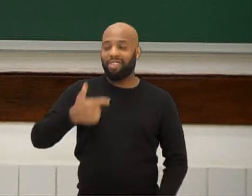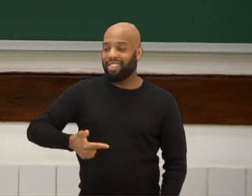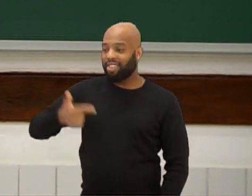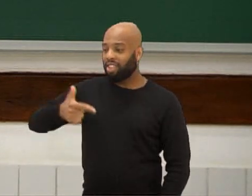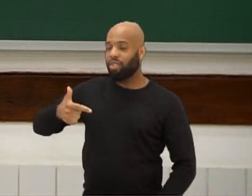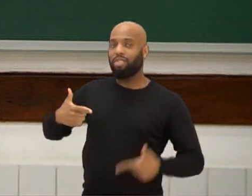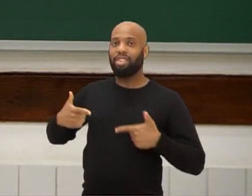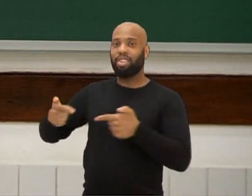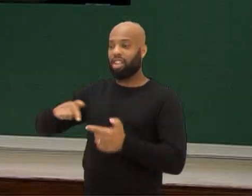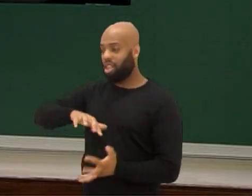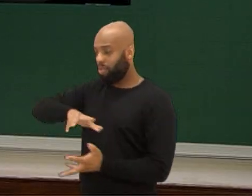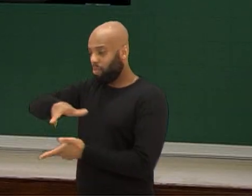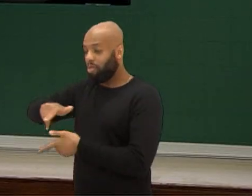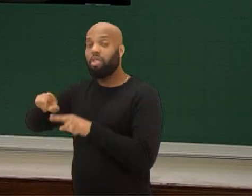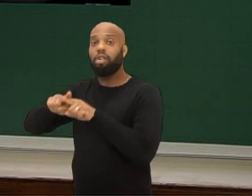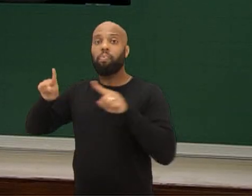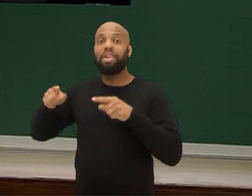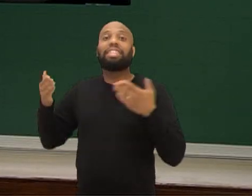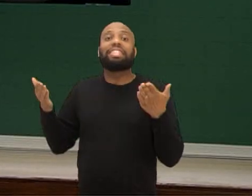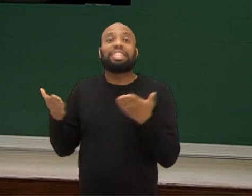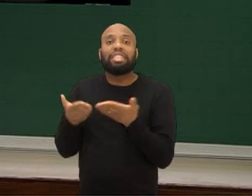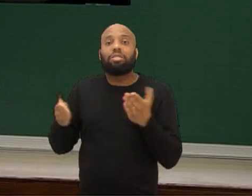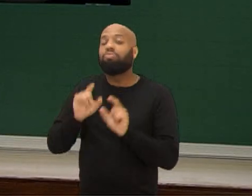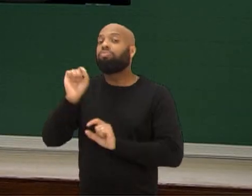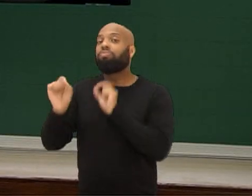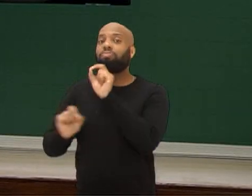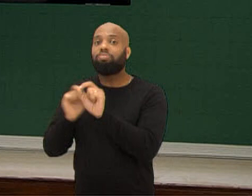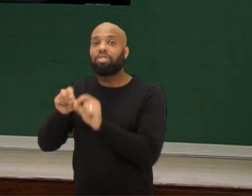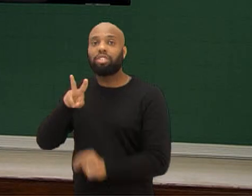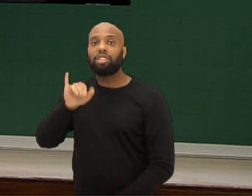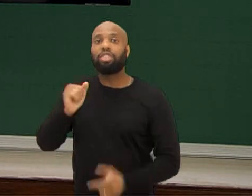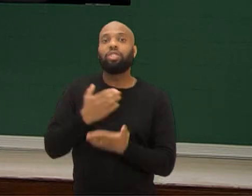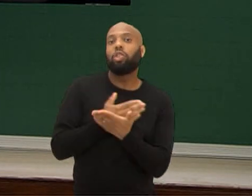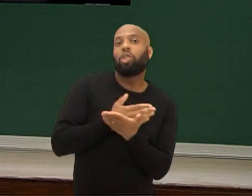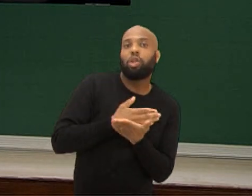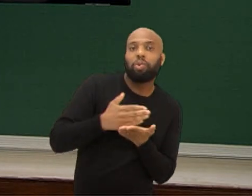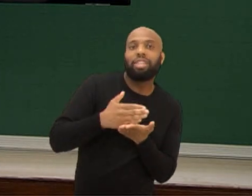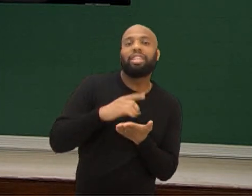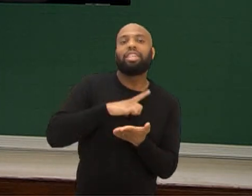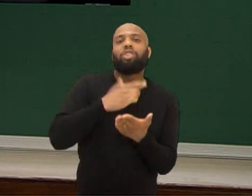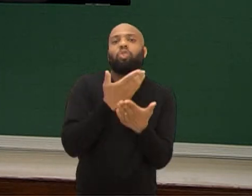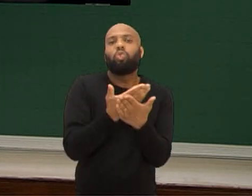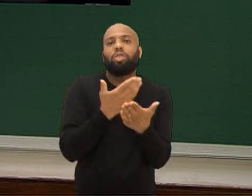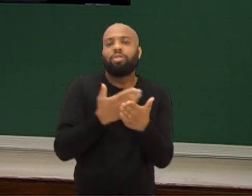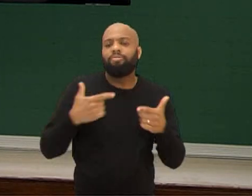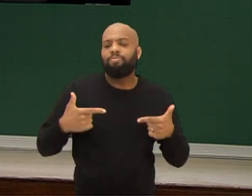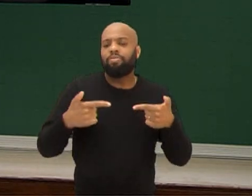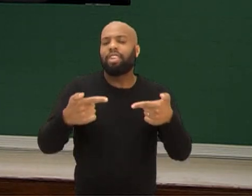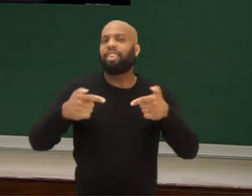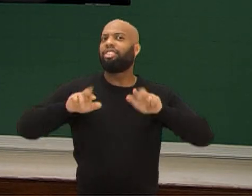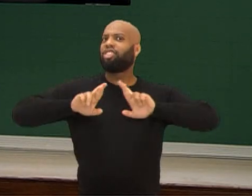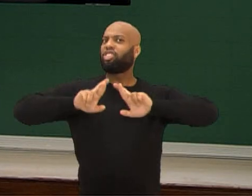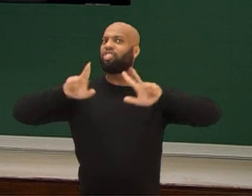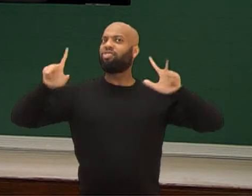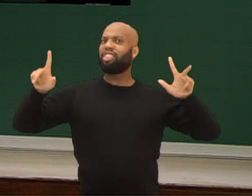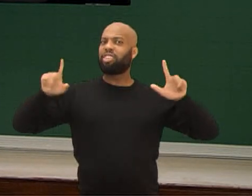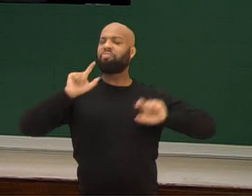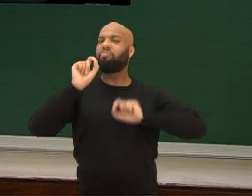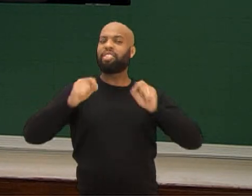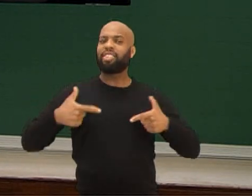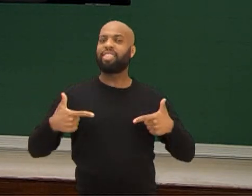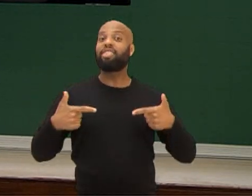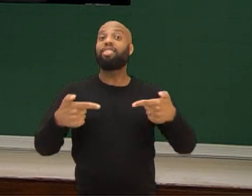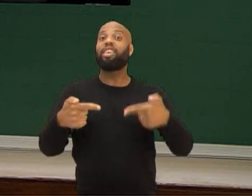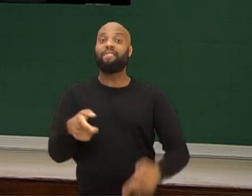Mundial, mas agora a gente vai começar a ter a estudar uma guerra diferente, que é a